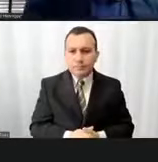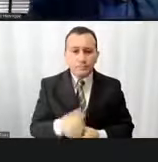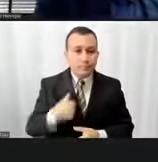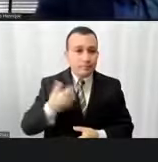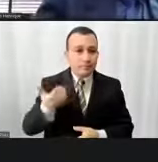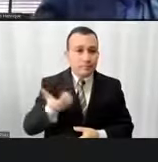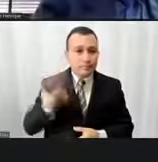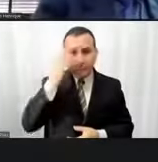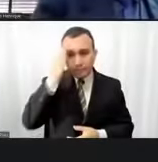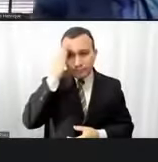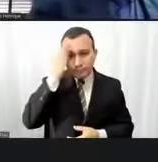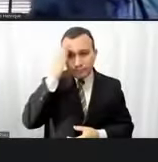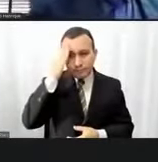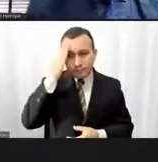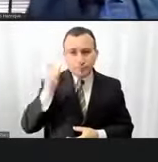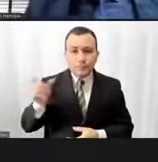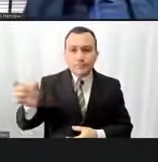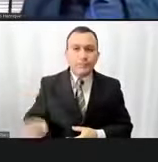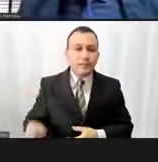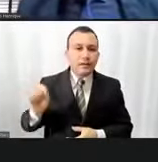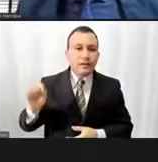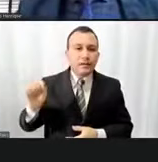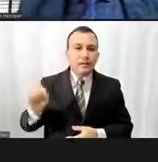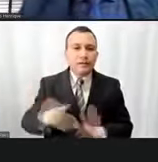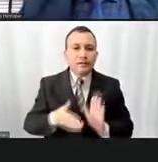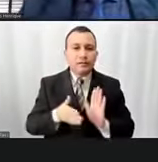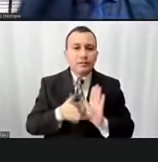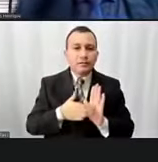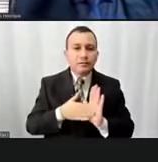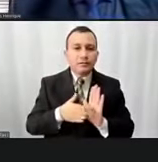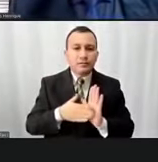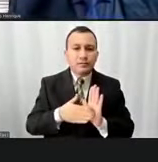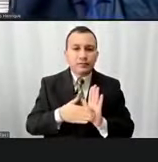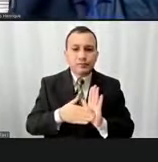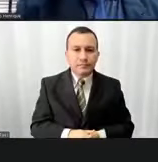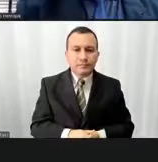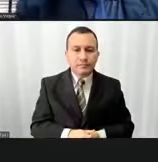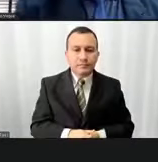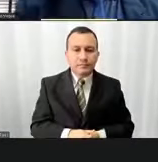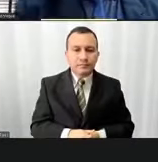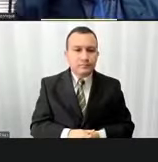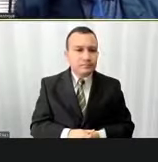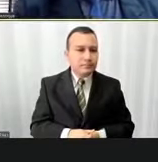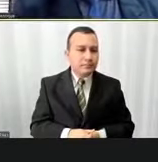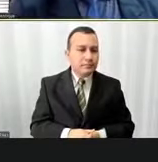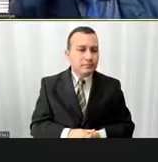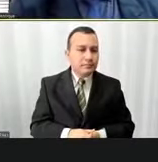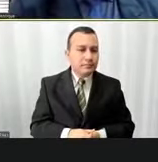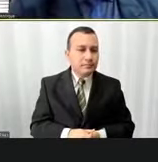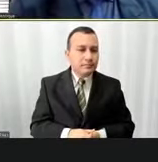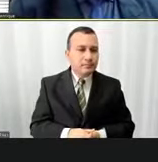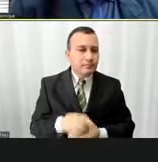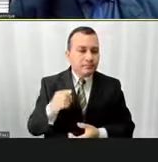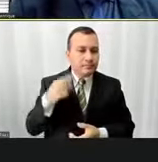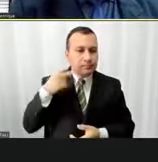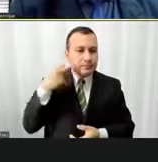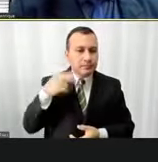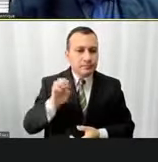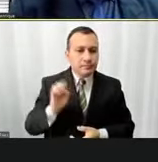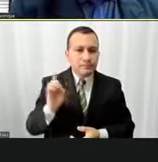Quero saber quem propôs a moção de aplauso à chacina do Rio de Janeiro, por favor. Senhora vereadora Edna